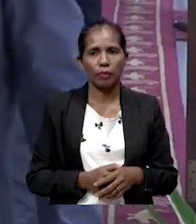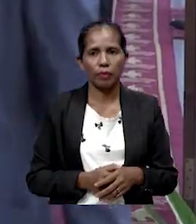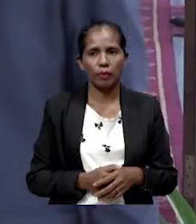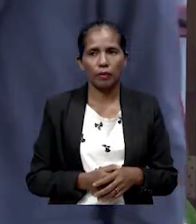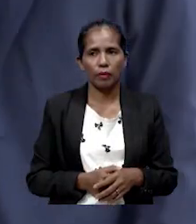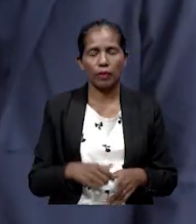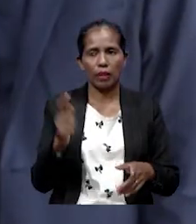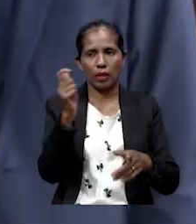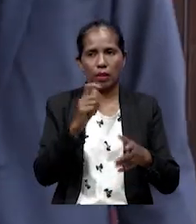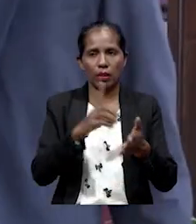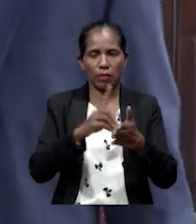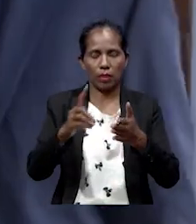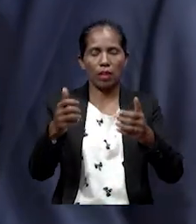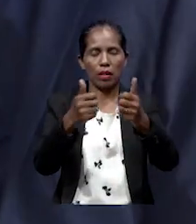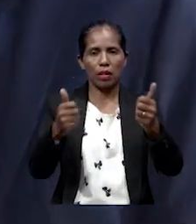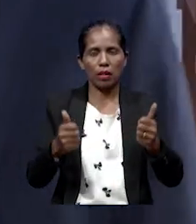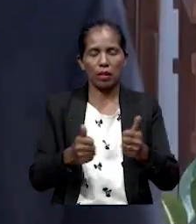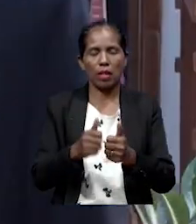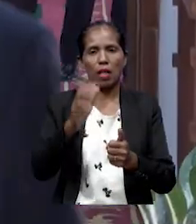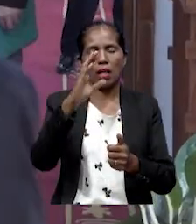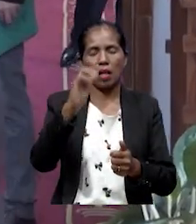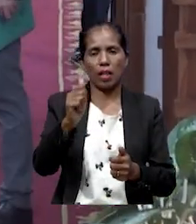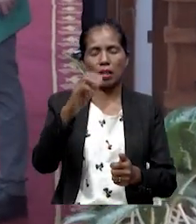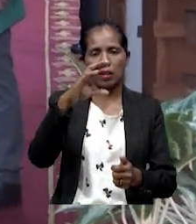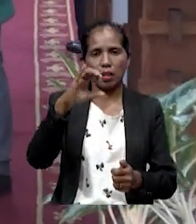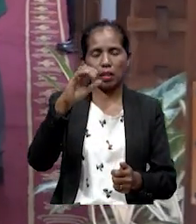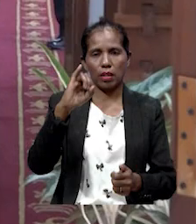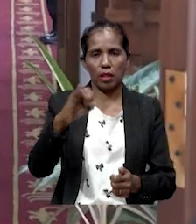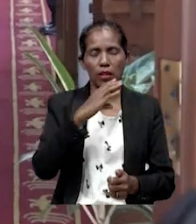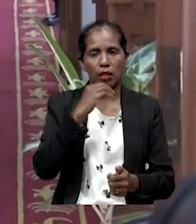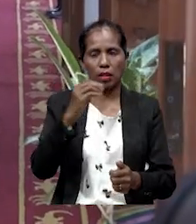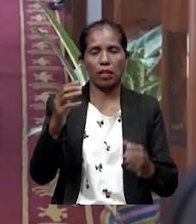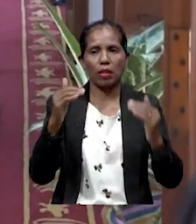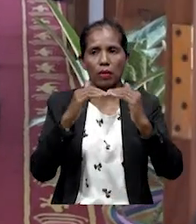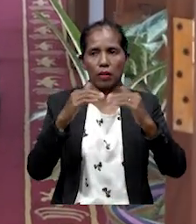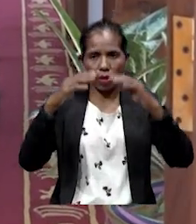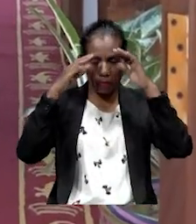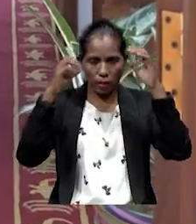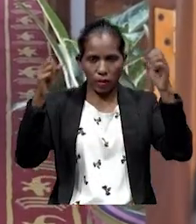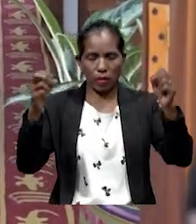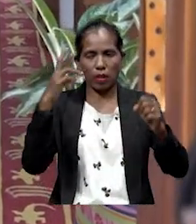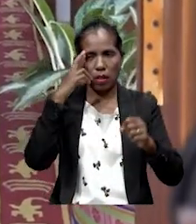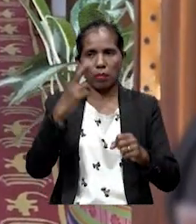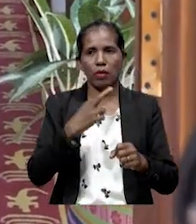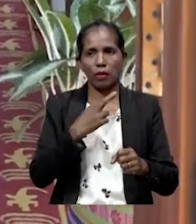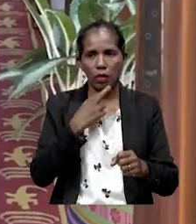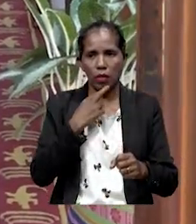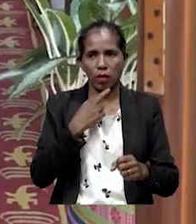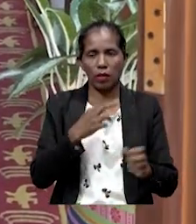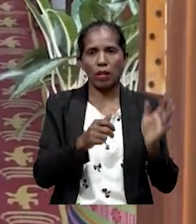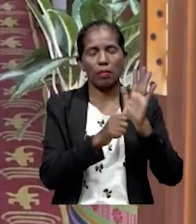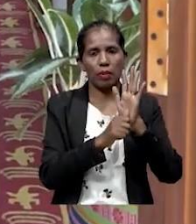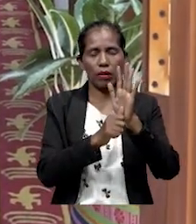E a terça semana, a Associação de Jornalistas Timor-Leste Press Union, ao ser mútuo o Presidente da República, José Ramos Horta, onde